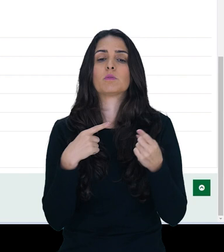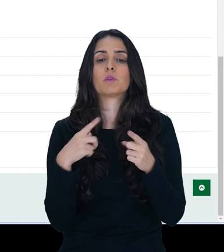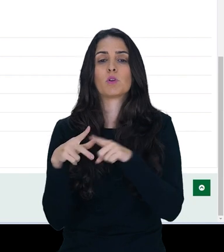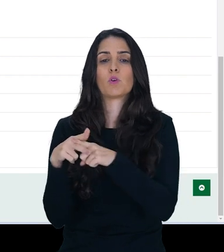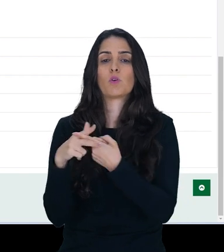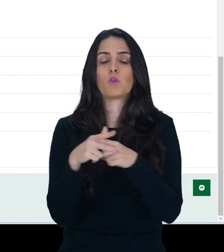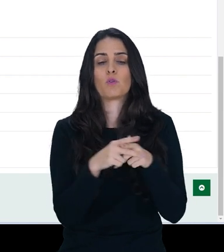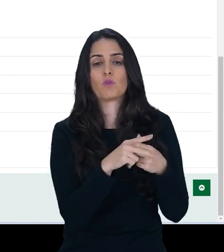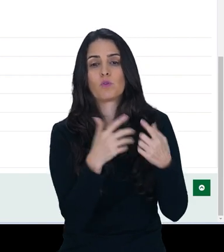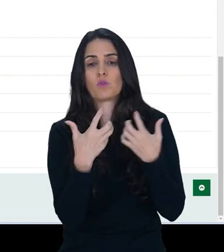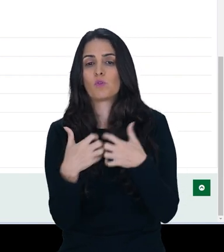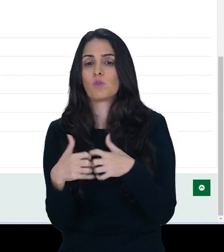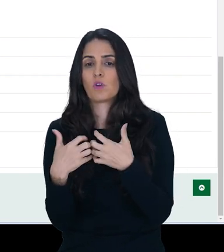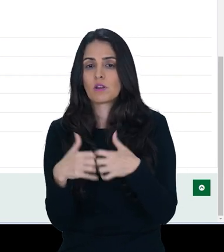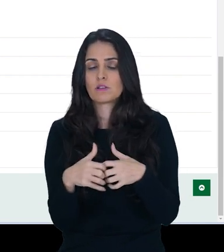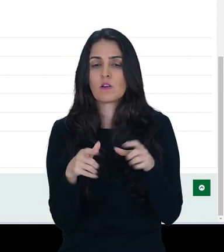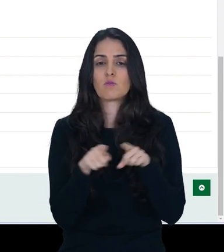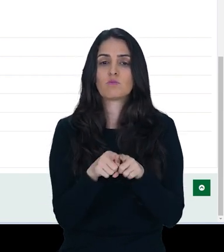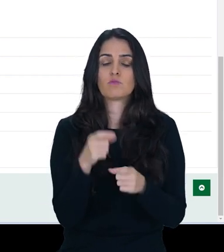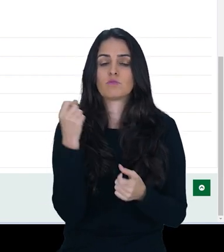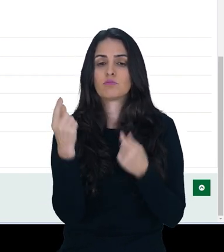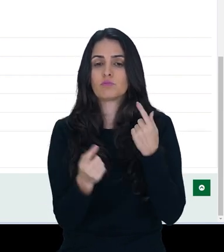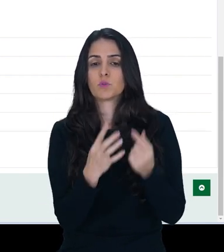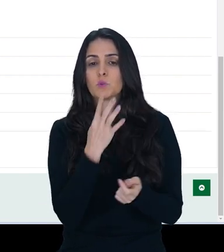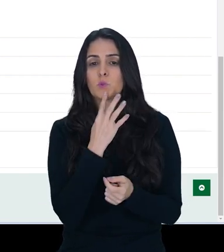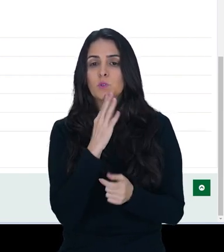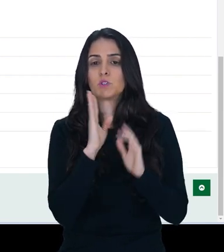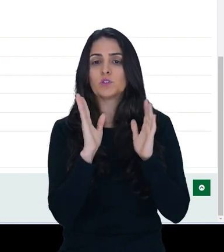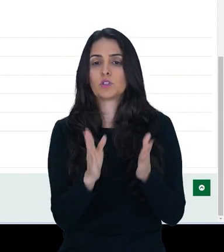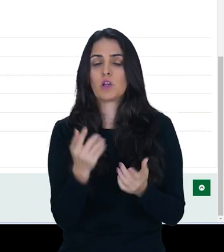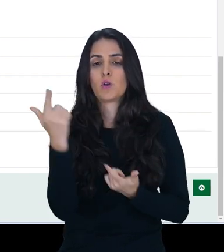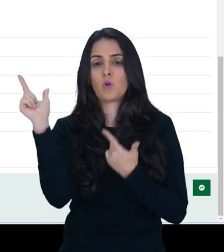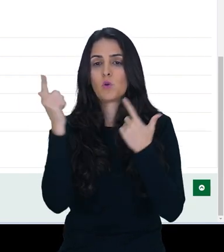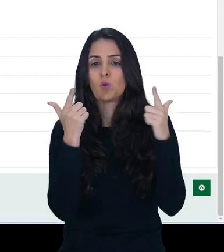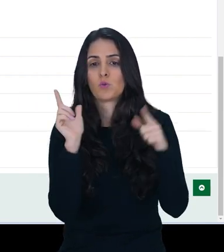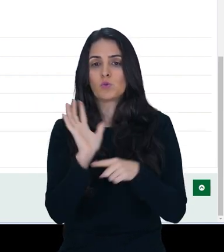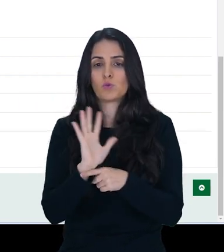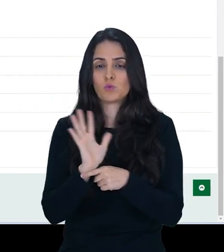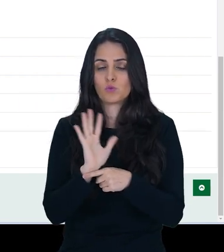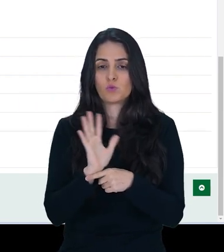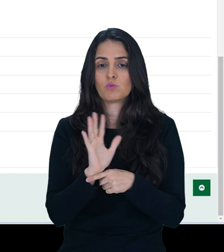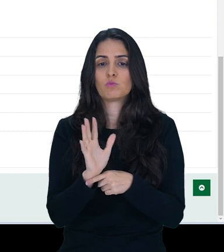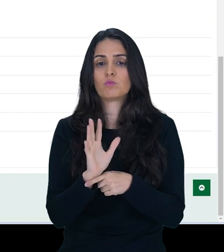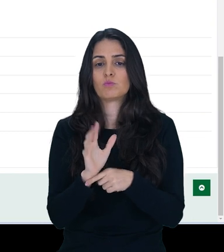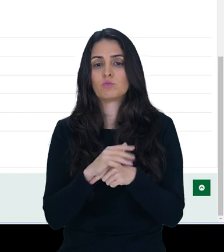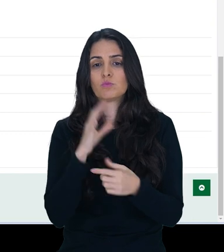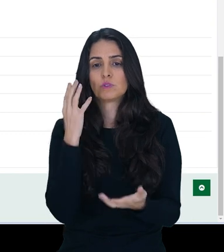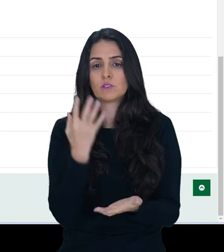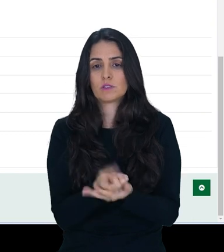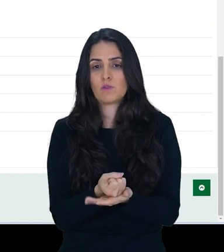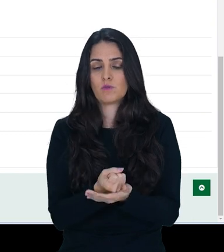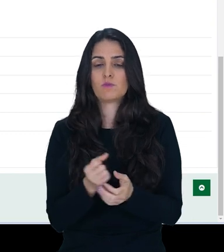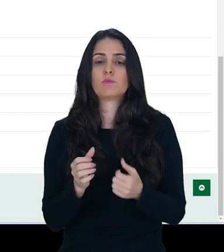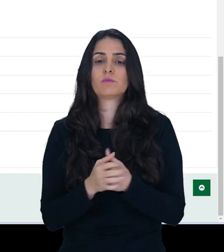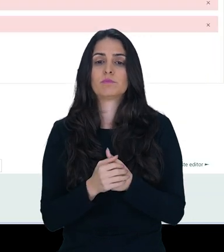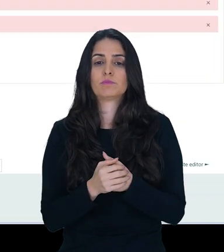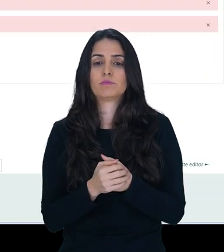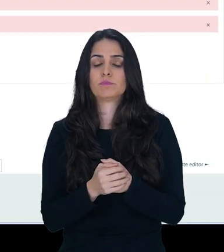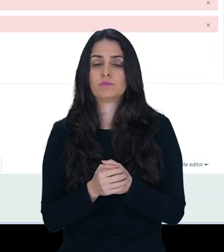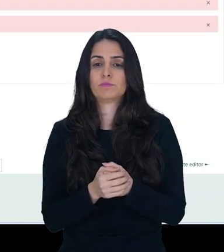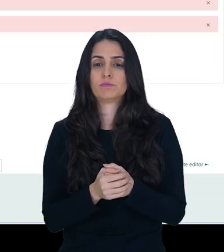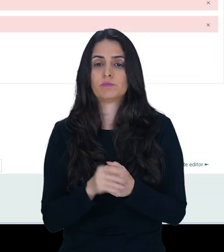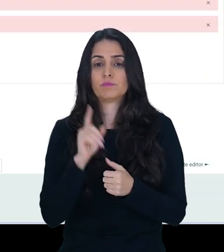enfim aqui as configurações comuns que você já conhece de outros tutoriais e vamos então salvar